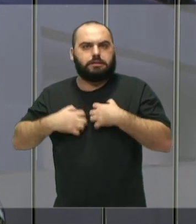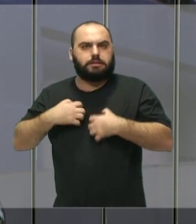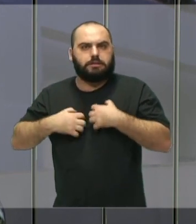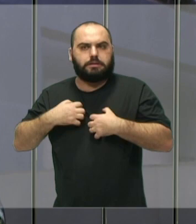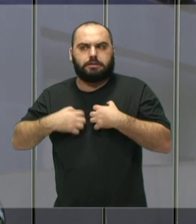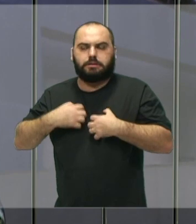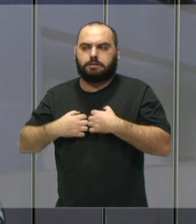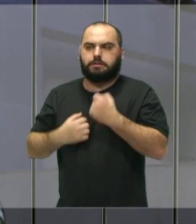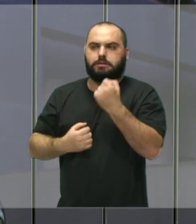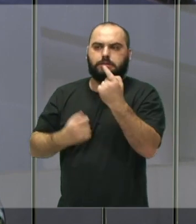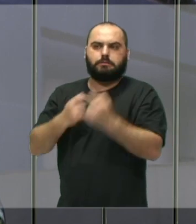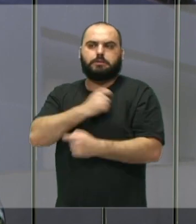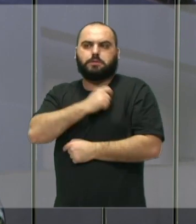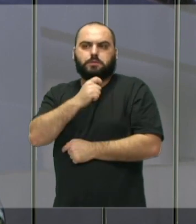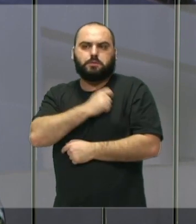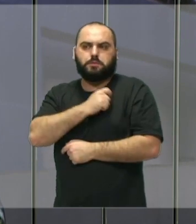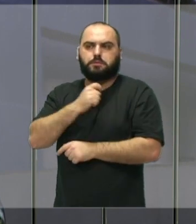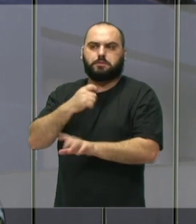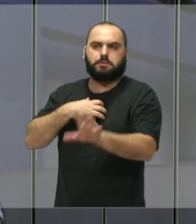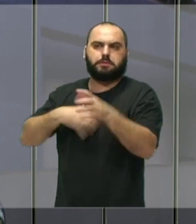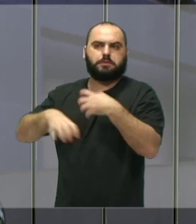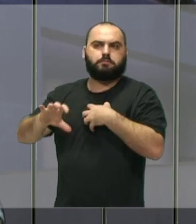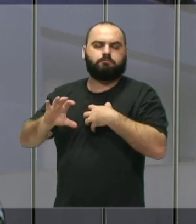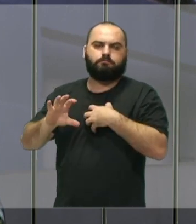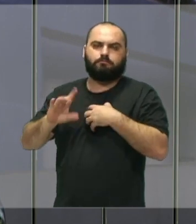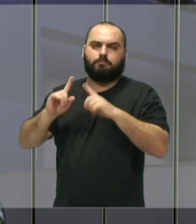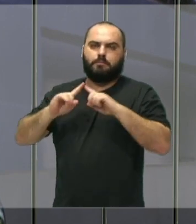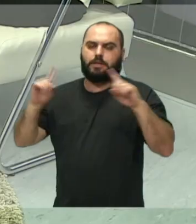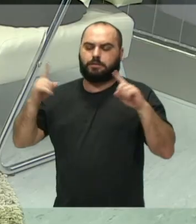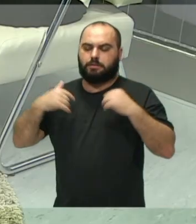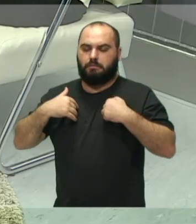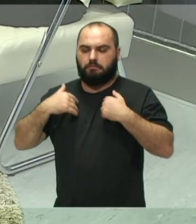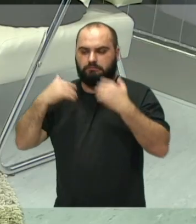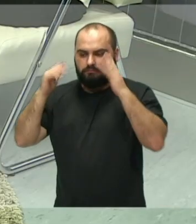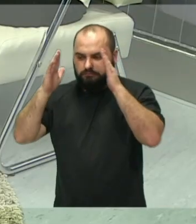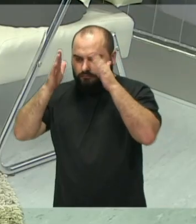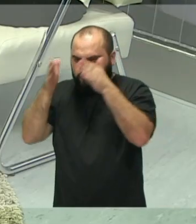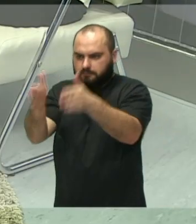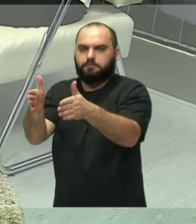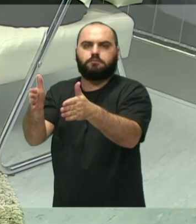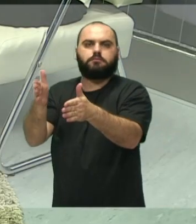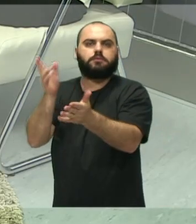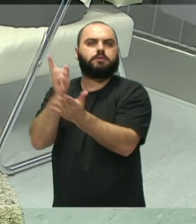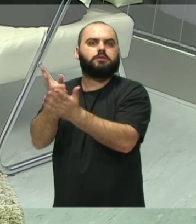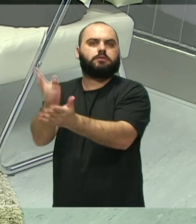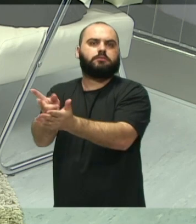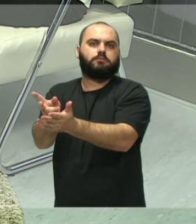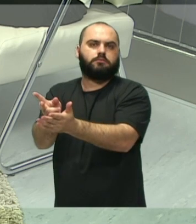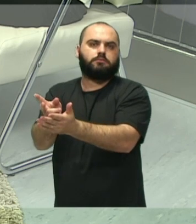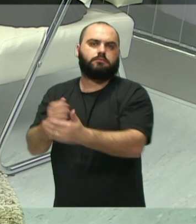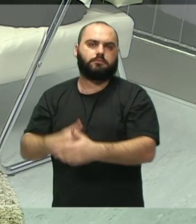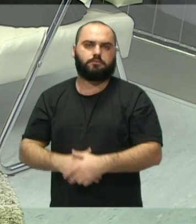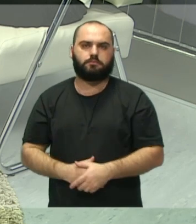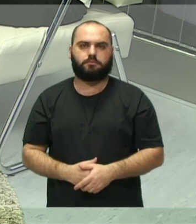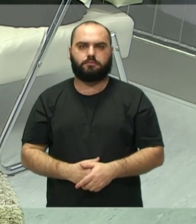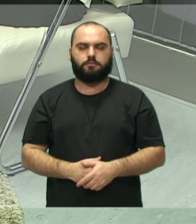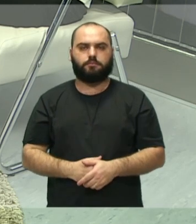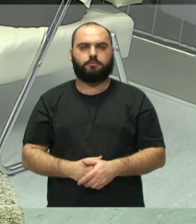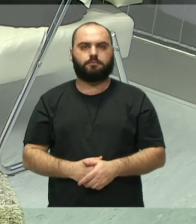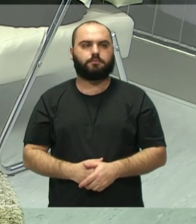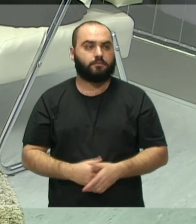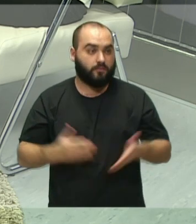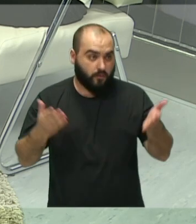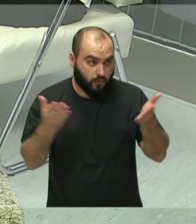não compartilha, mas eu pensei, não, eu não vou perder meu foco, né? Porque senão acaba entrando numa vala comum. Vereadora, a senhora hoje